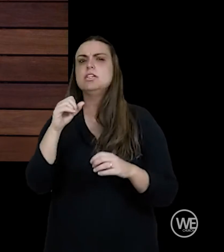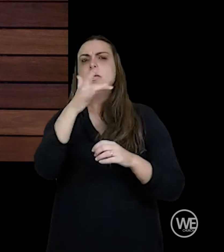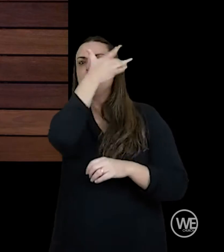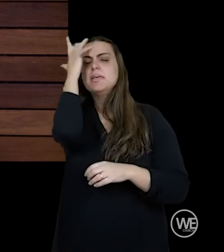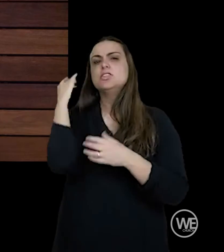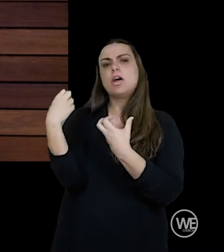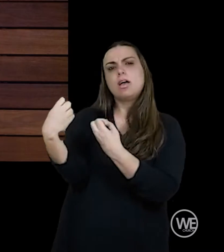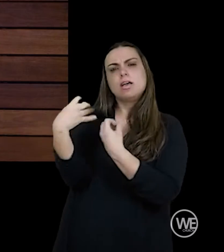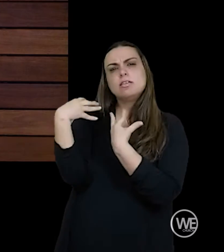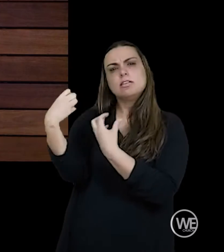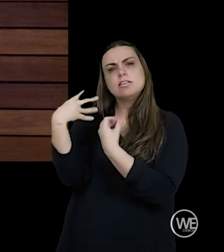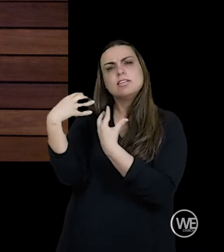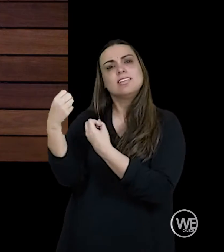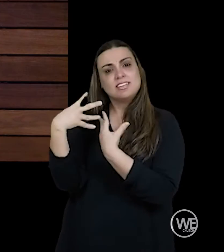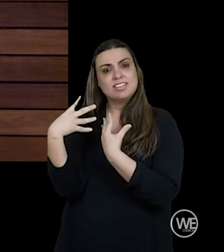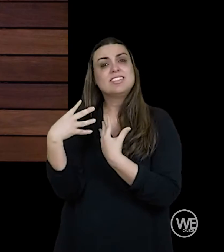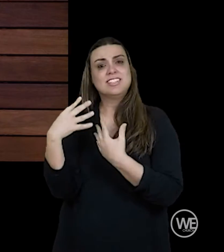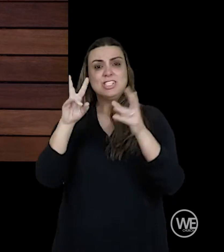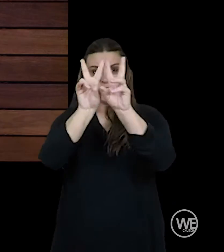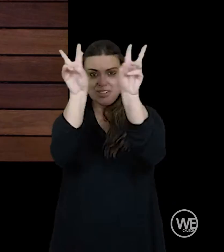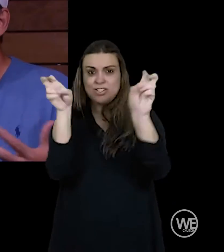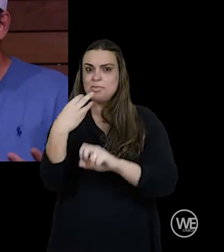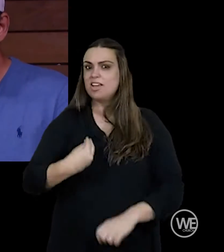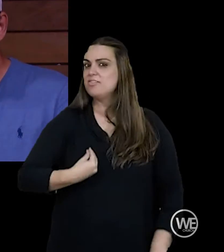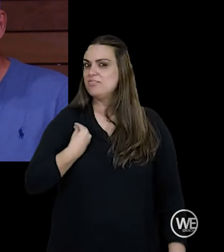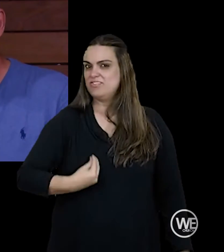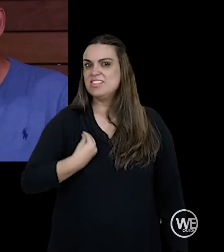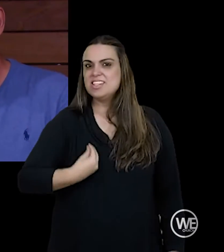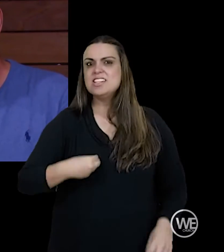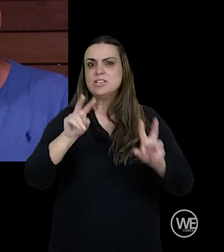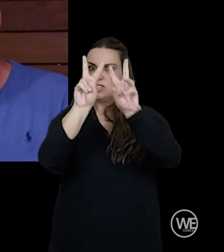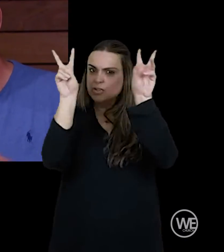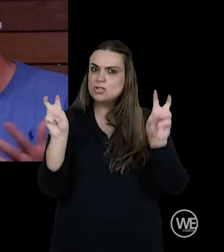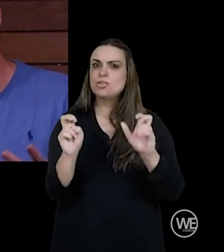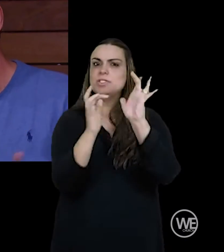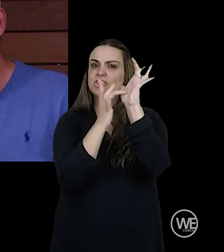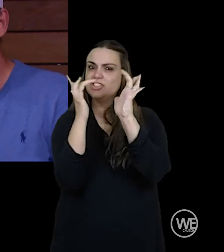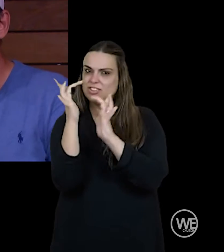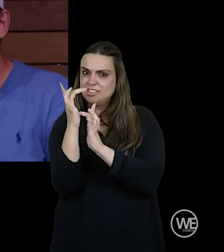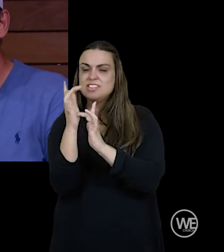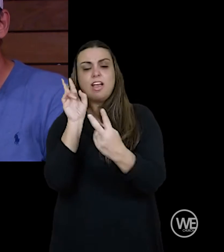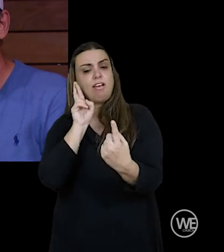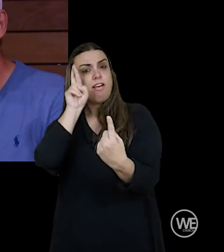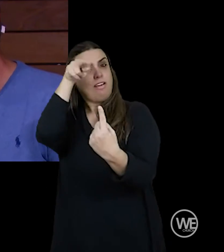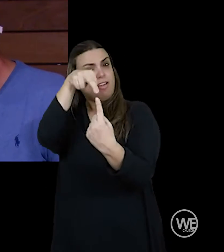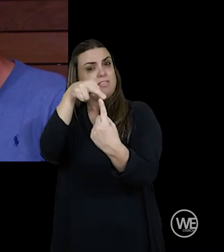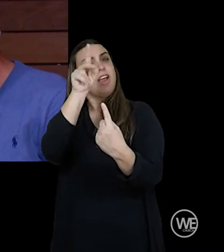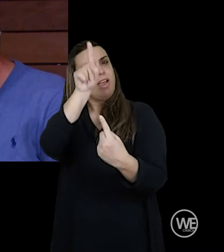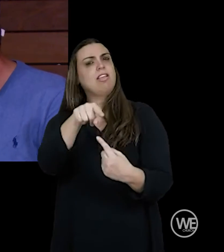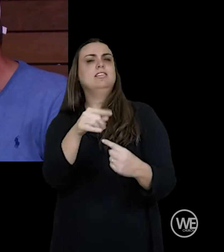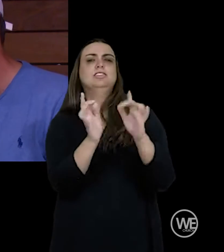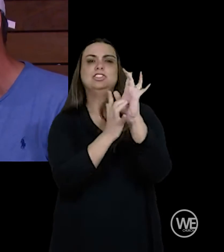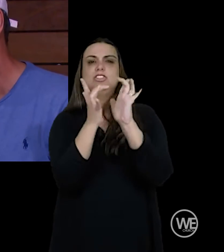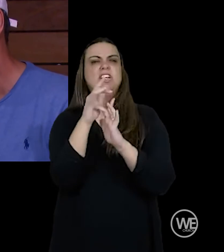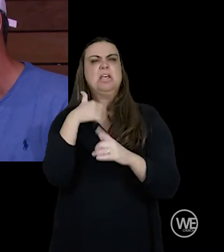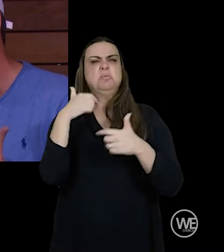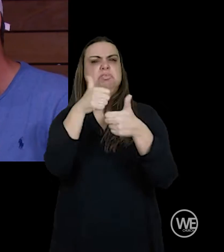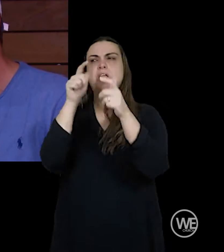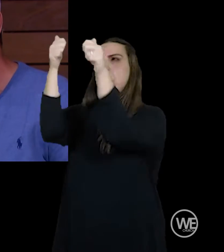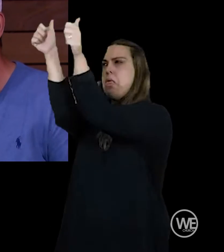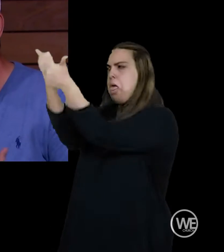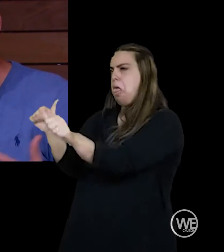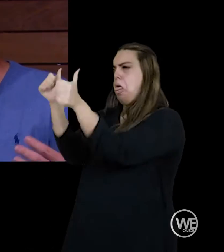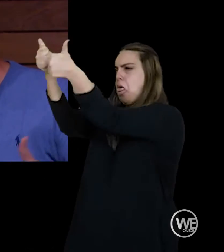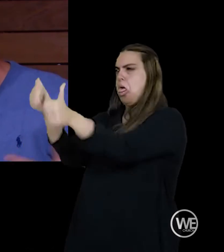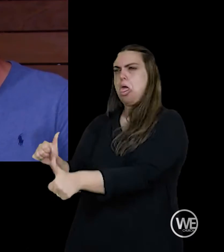muitas coisas da vida e sobre Cristo, a minha referência é Jesus. Eu não criei nenhum ídolo na